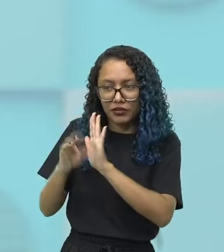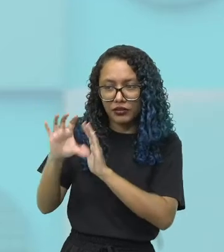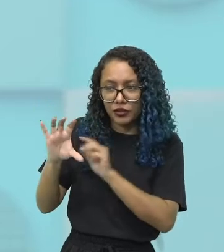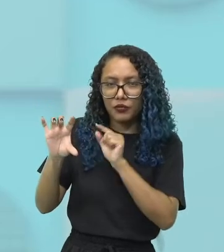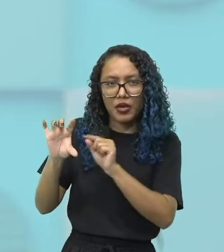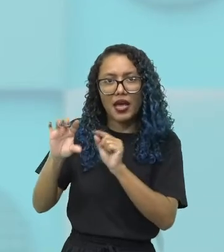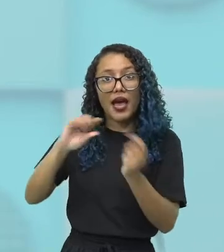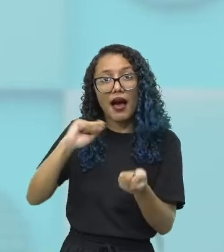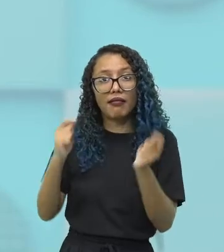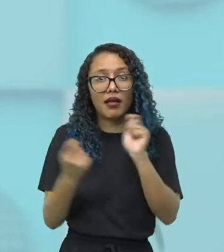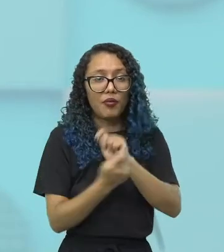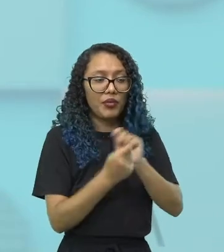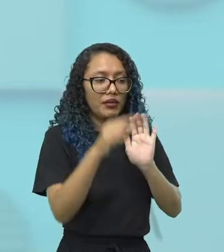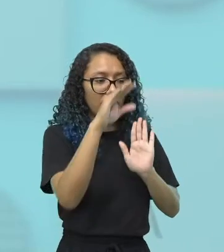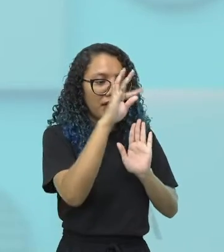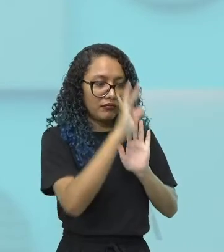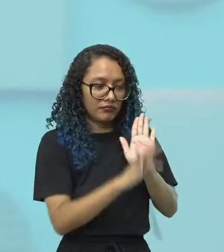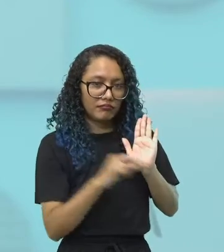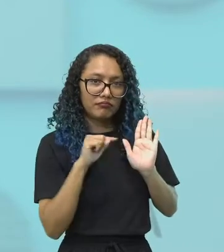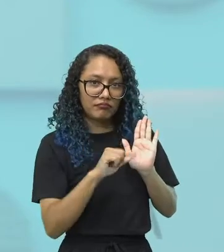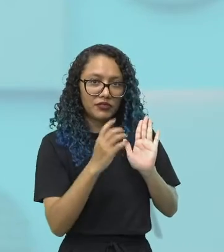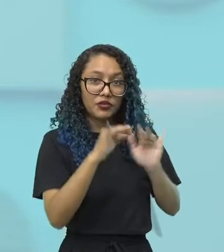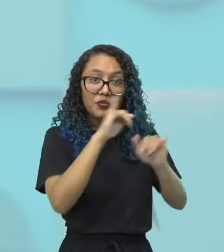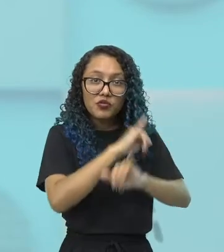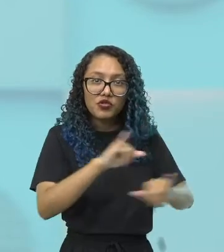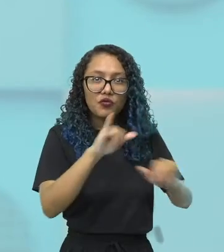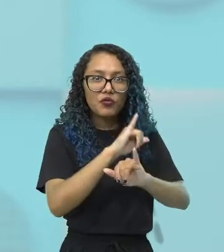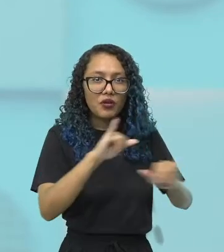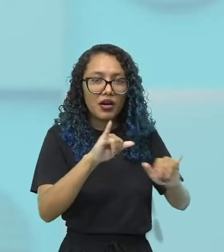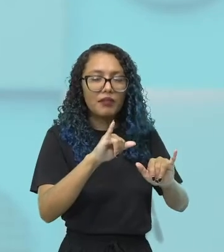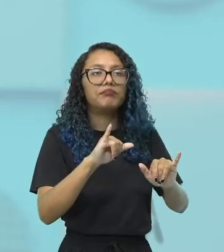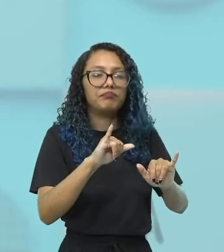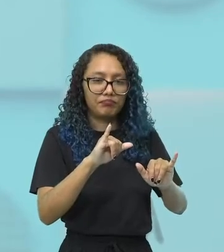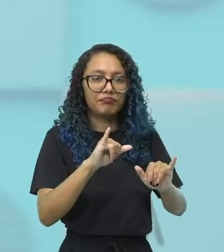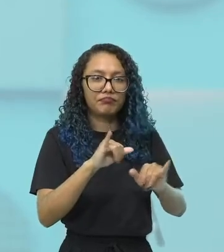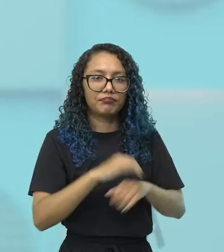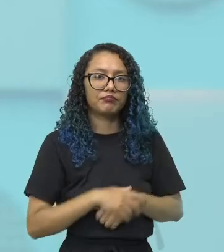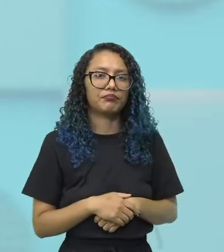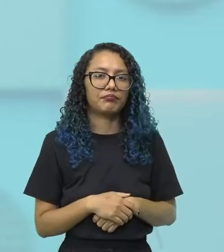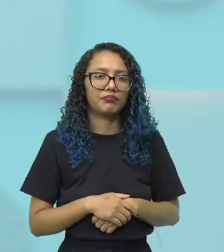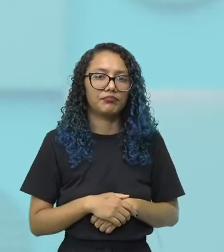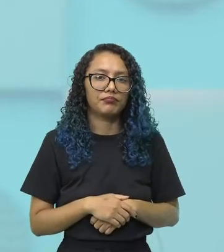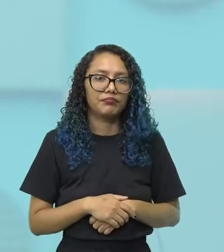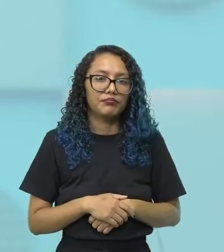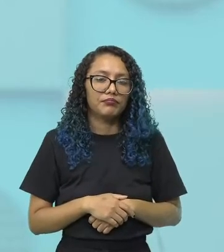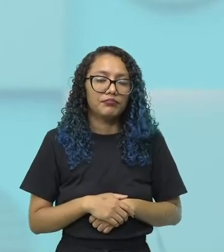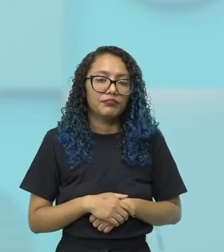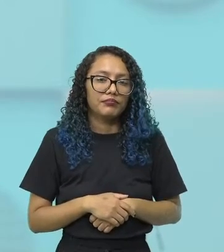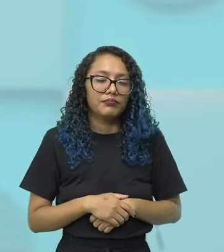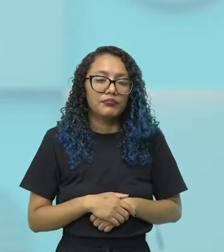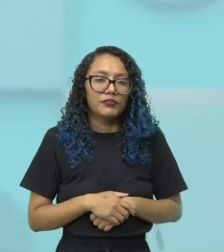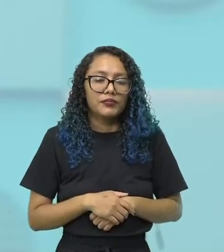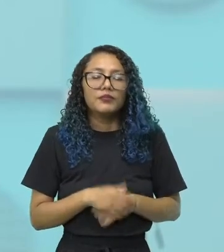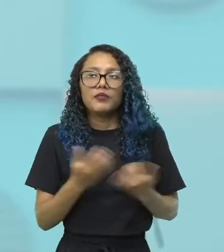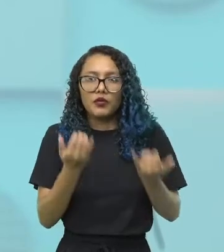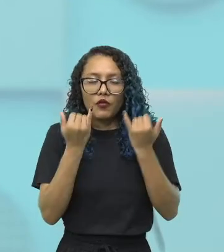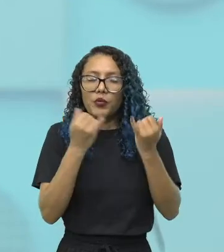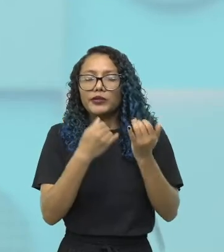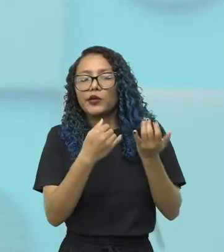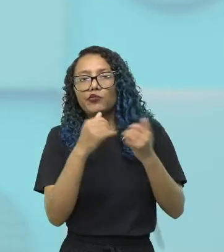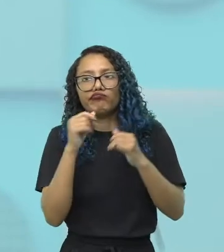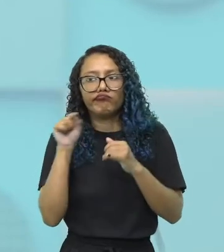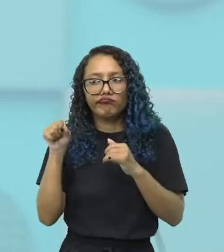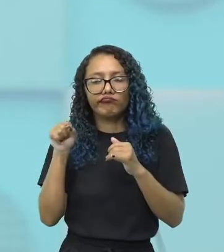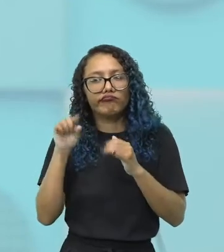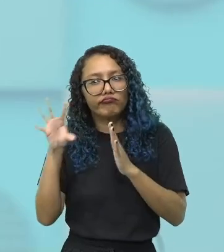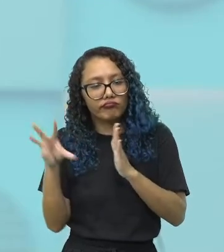releitura para que eu tenha divulgação dessa ciência, né? A divulgação dessas informações científicas que constam ali. Vejam